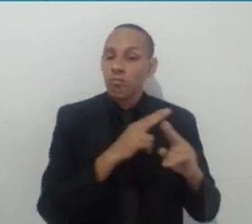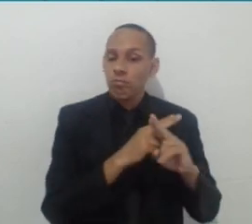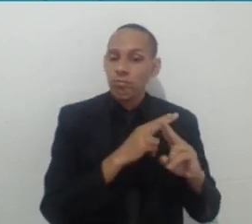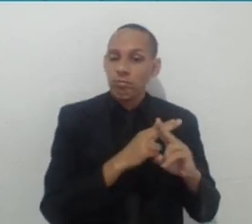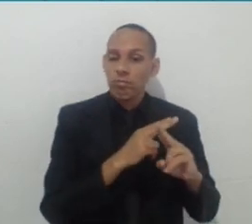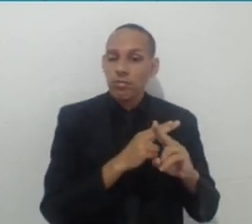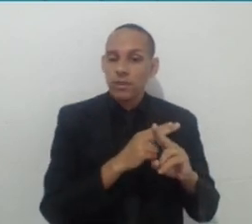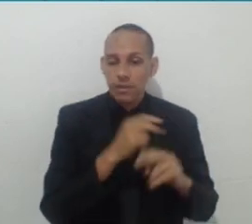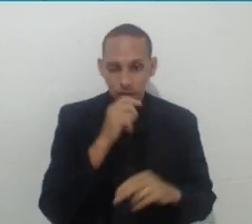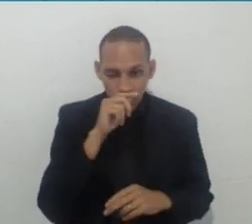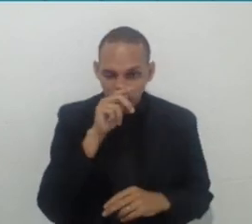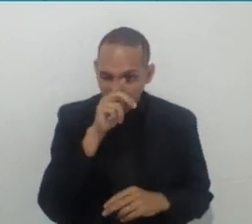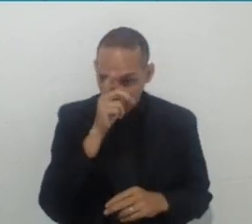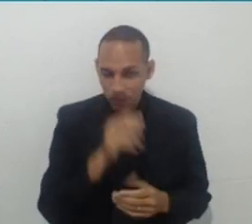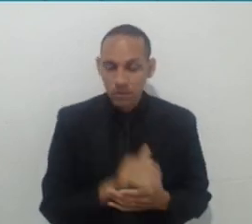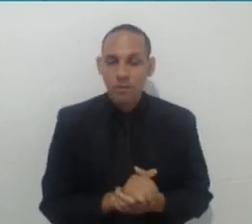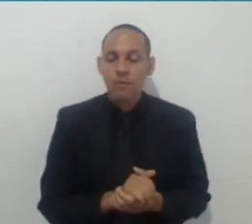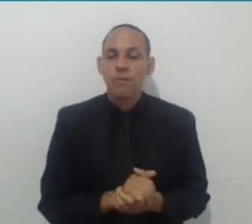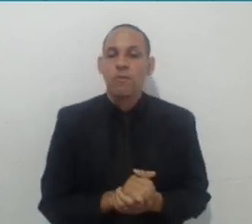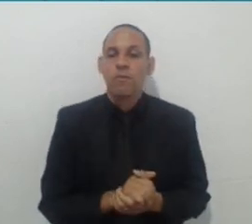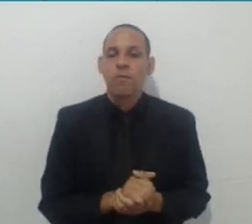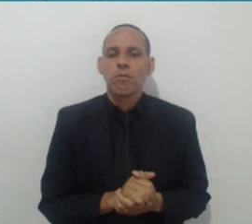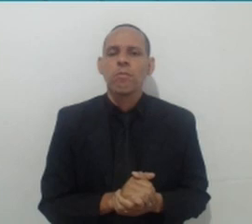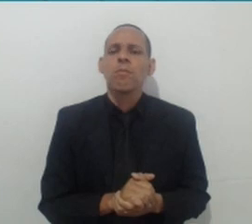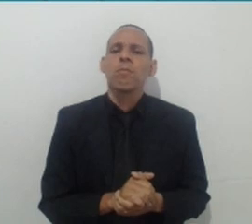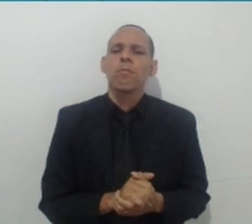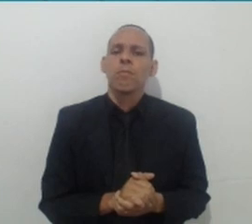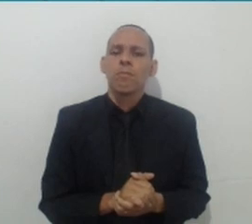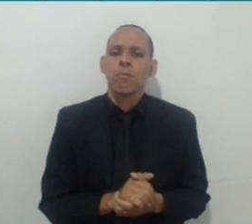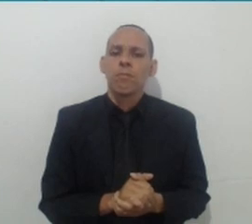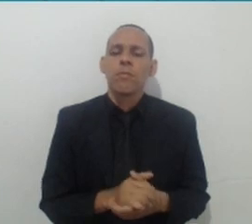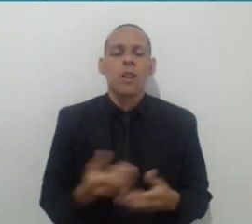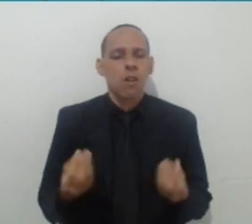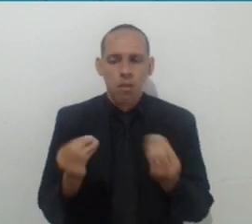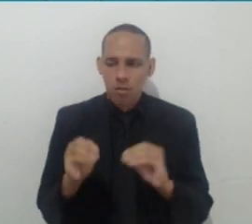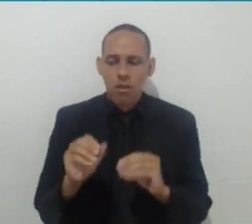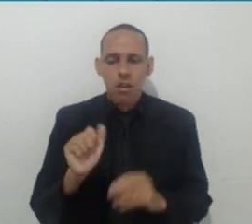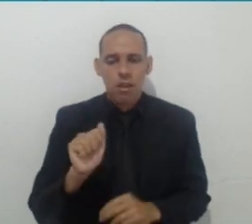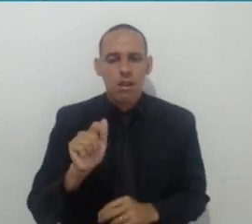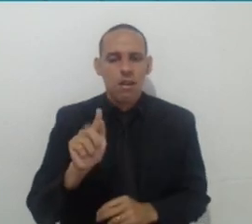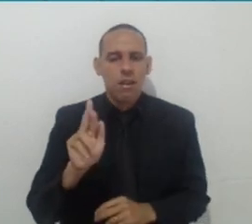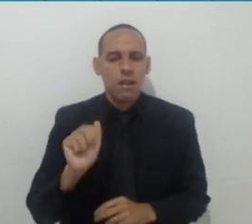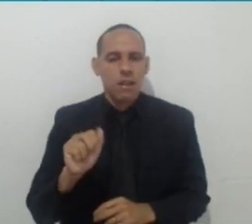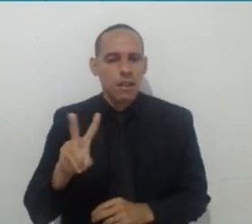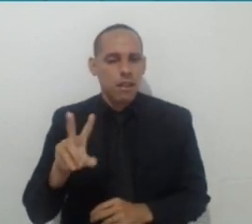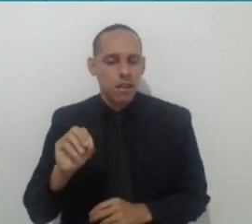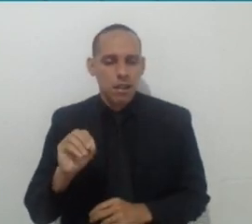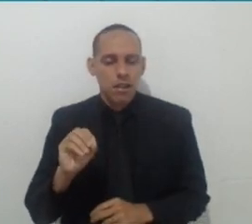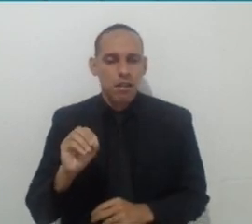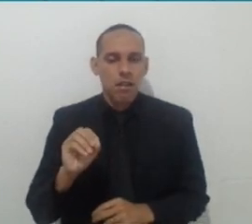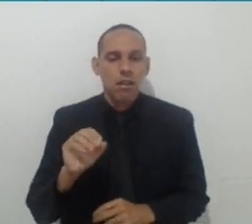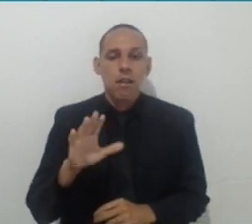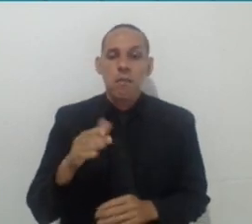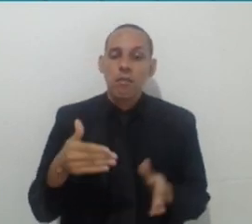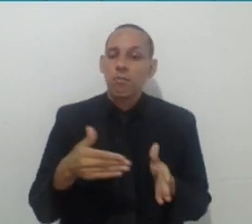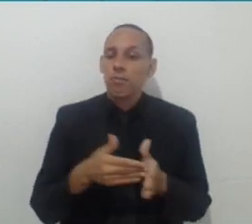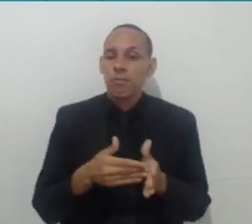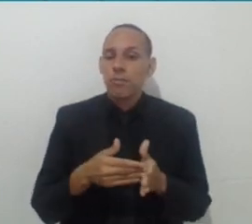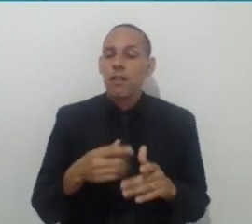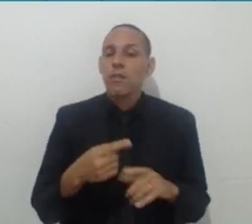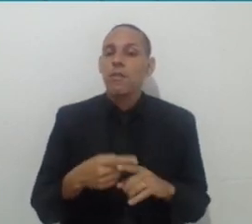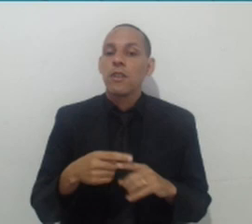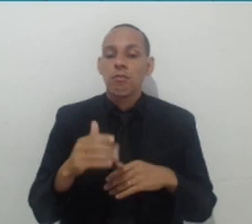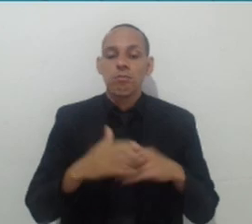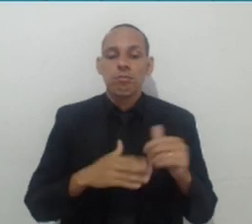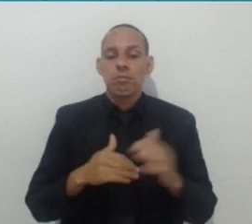A Caixa tempestivamente interpôs o agravo de instrumento, pugnando pelo declínio de competência e seu ingresso na